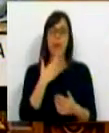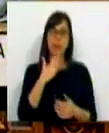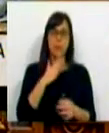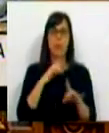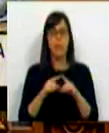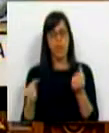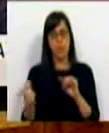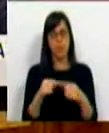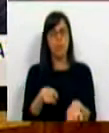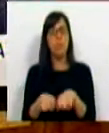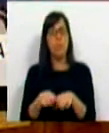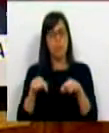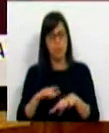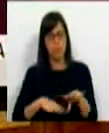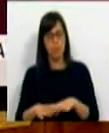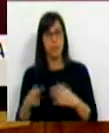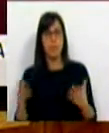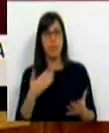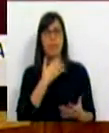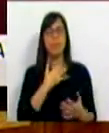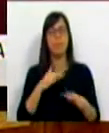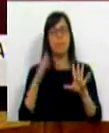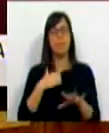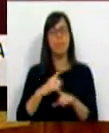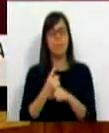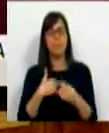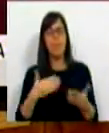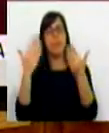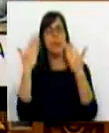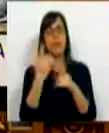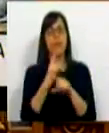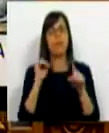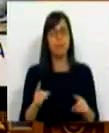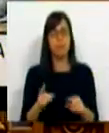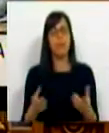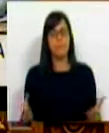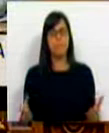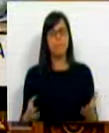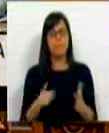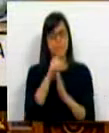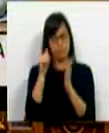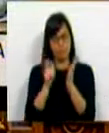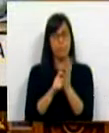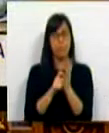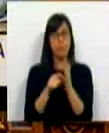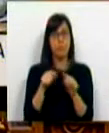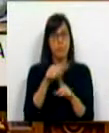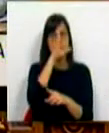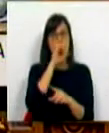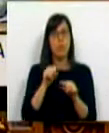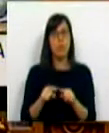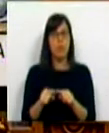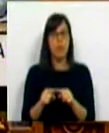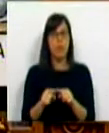moderado nesta discussão política que hoje aqui fizemos. Mas também quero felicitá-lo, Sr. Ministro, por ter colocado na agenda do